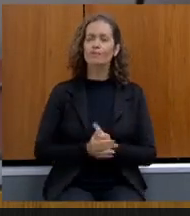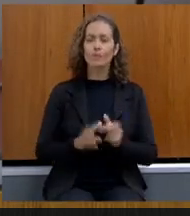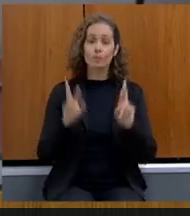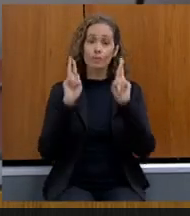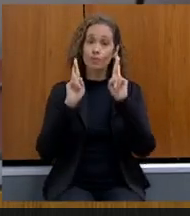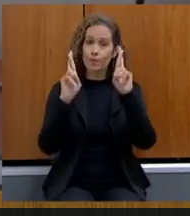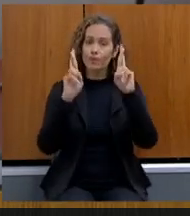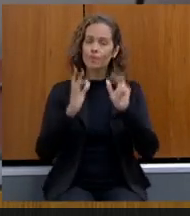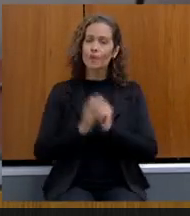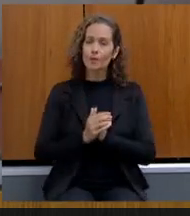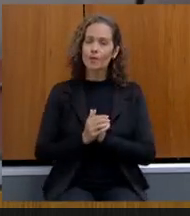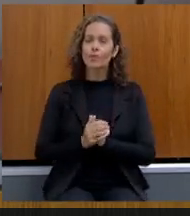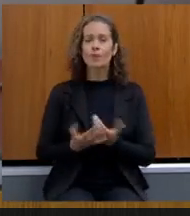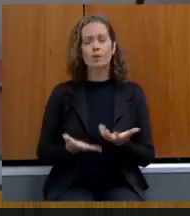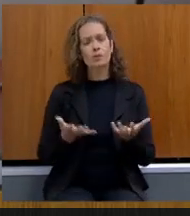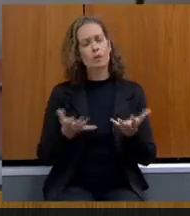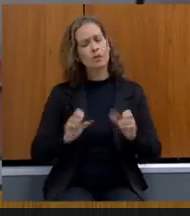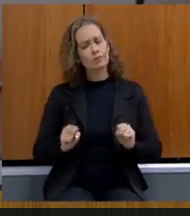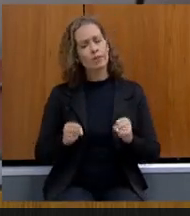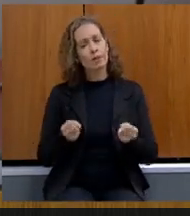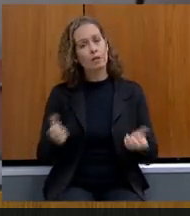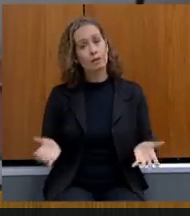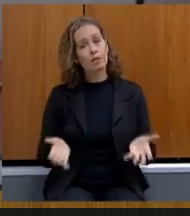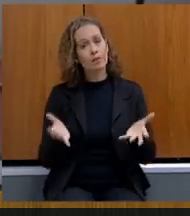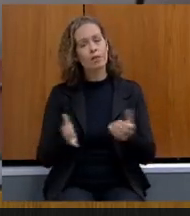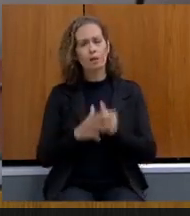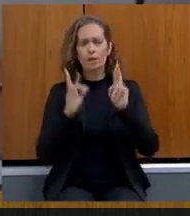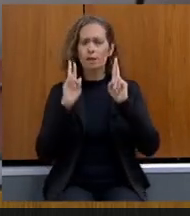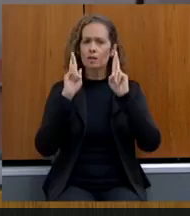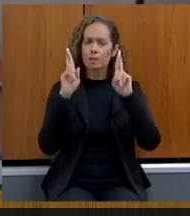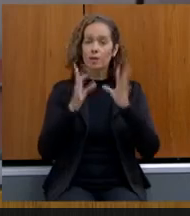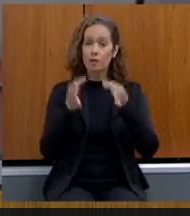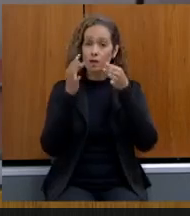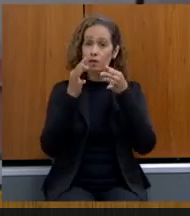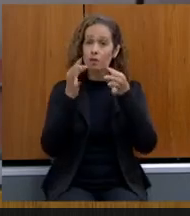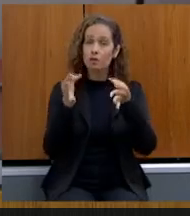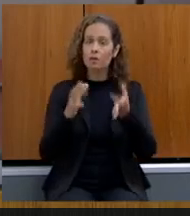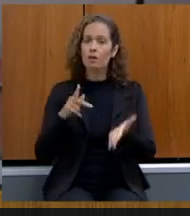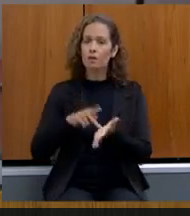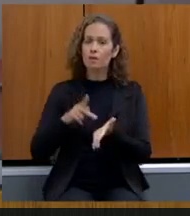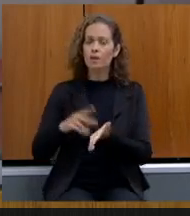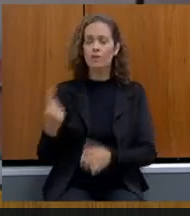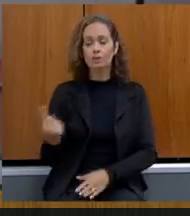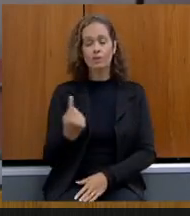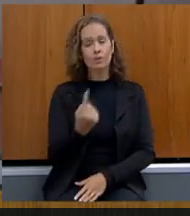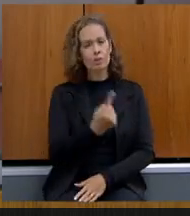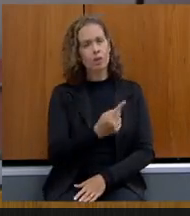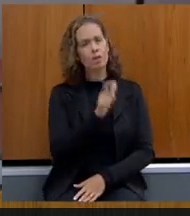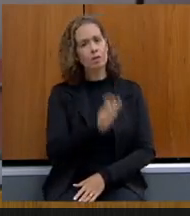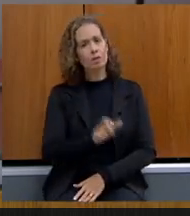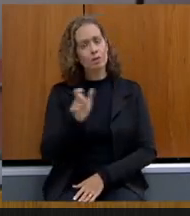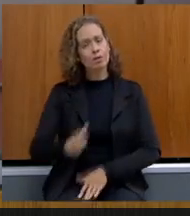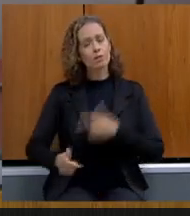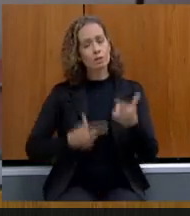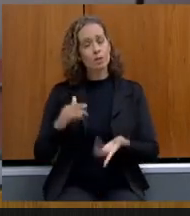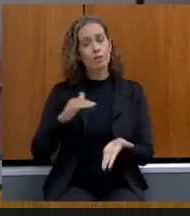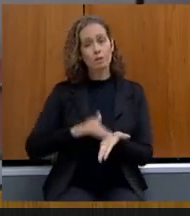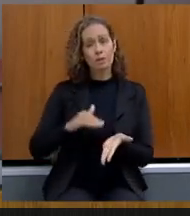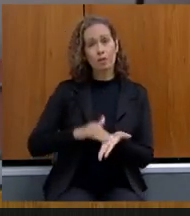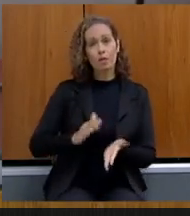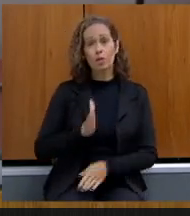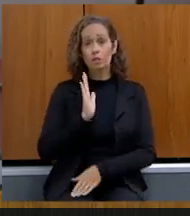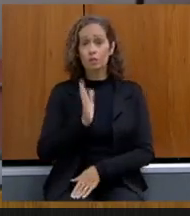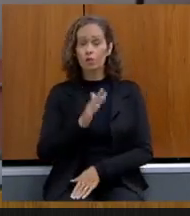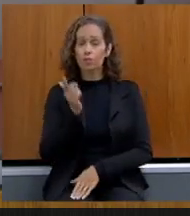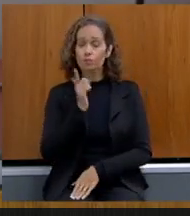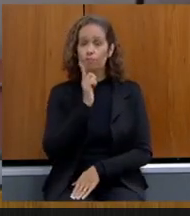respeito e é o que eu queria reforçar Com muito respeito e muita atenção a realidade de cada um dos servidores da secretaria né já tendo